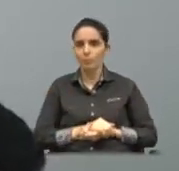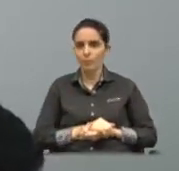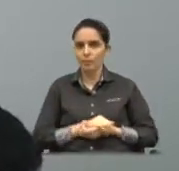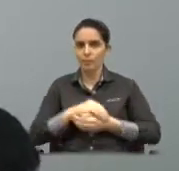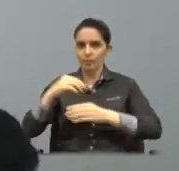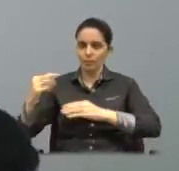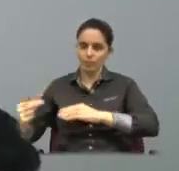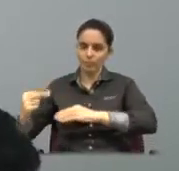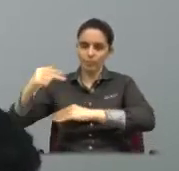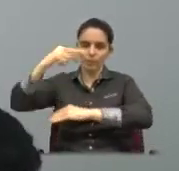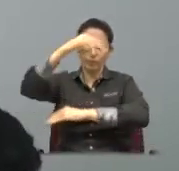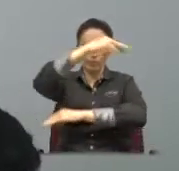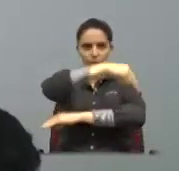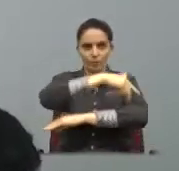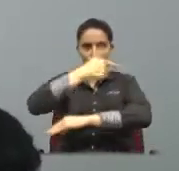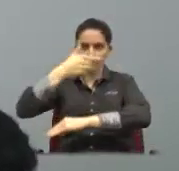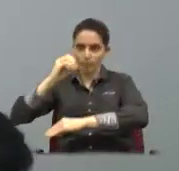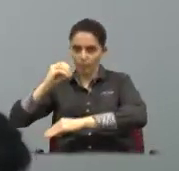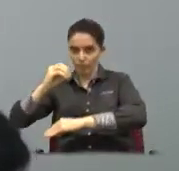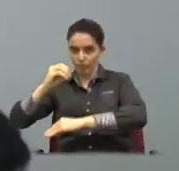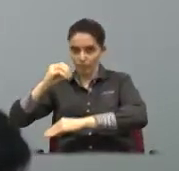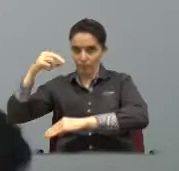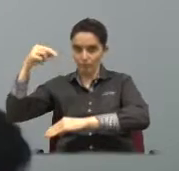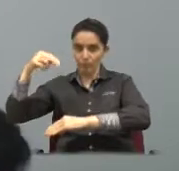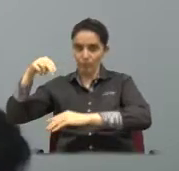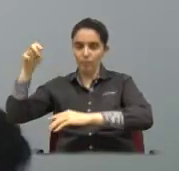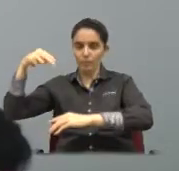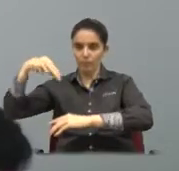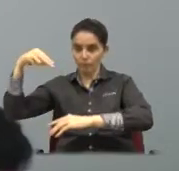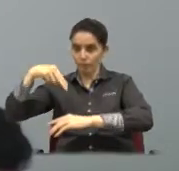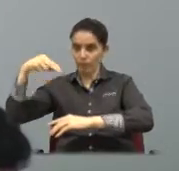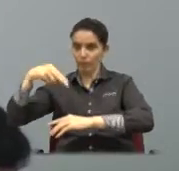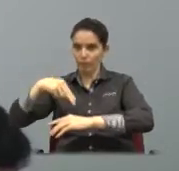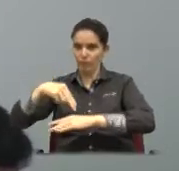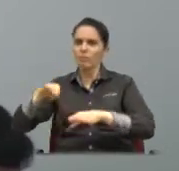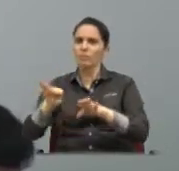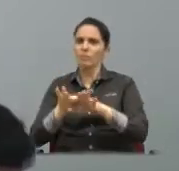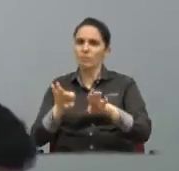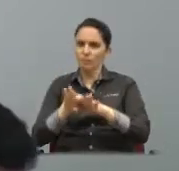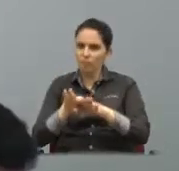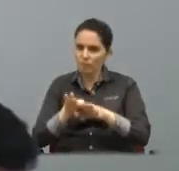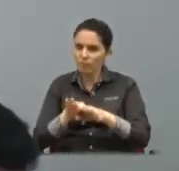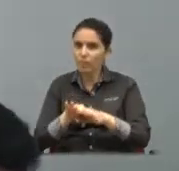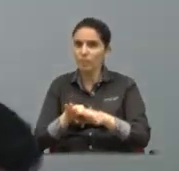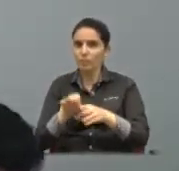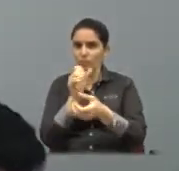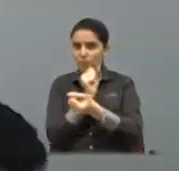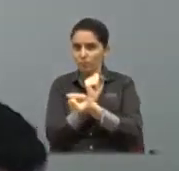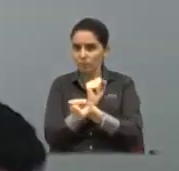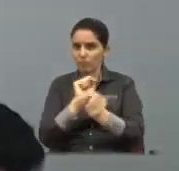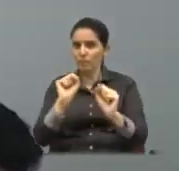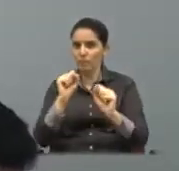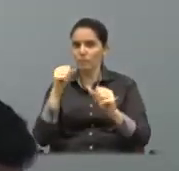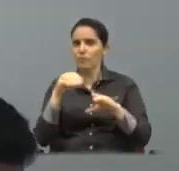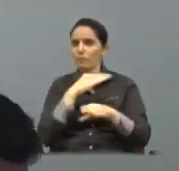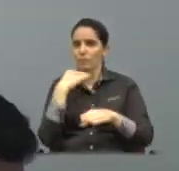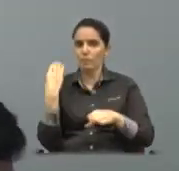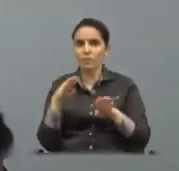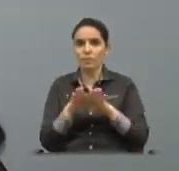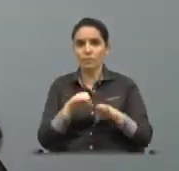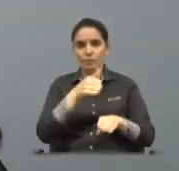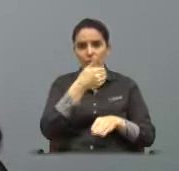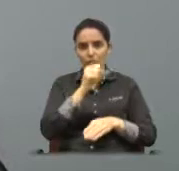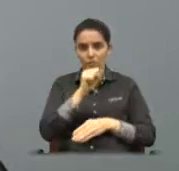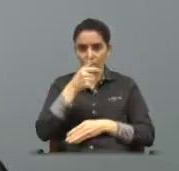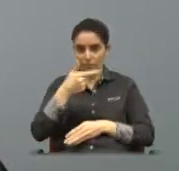de novembro, lá na Avenida Laranjeira, dezenas de escravos foram ceifados ali em 2 momentos,